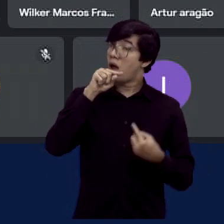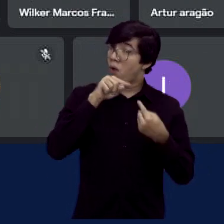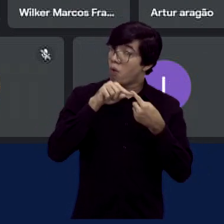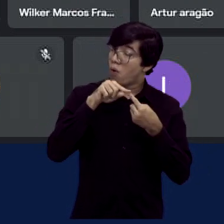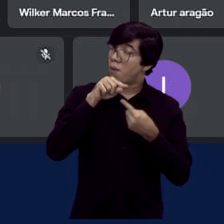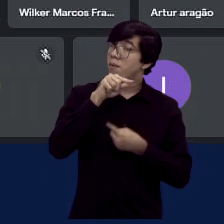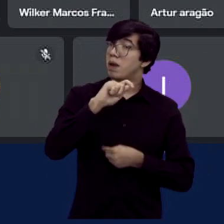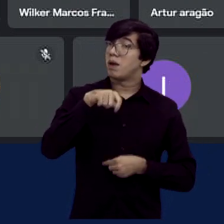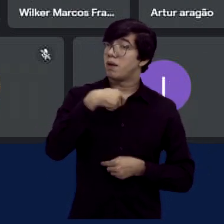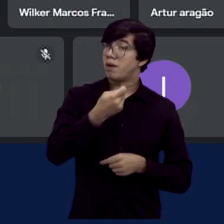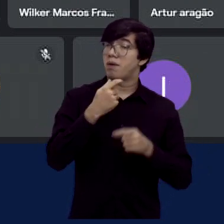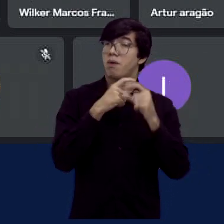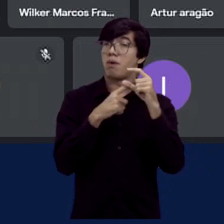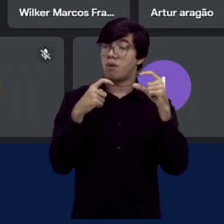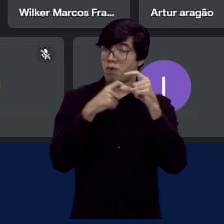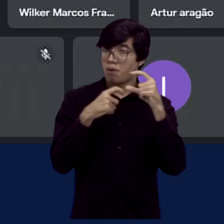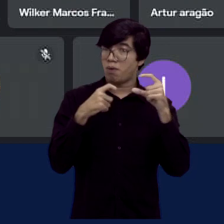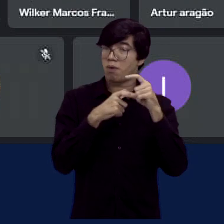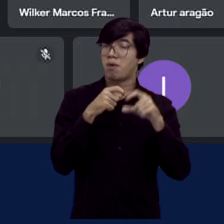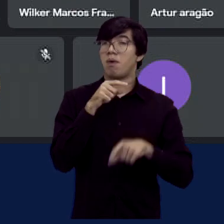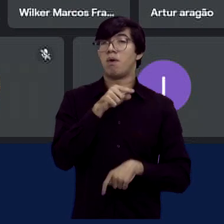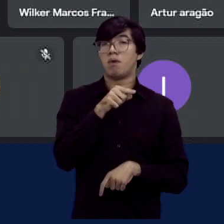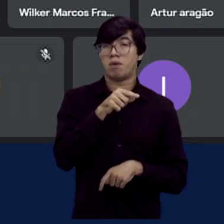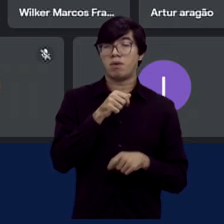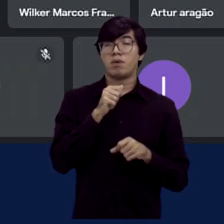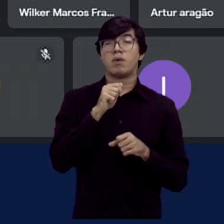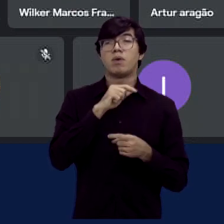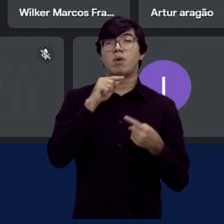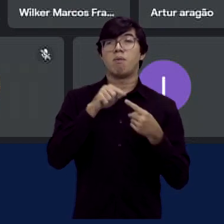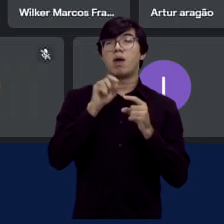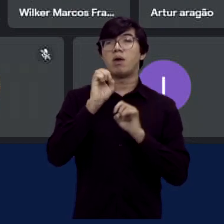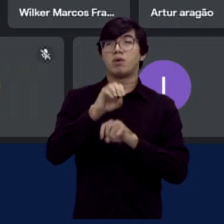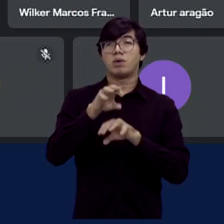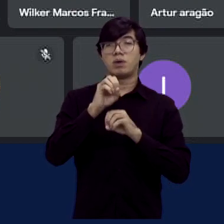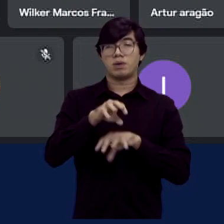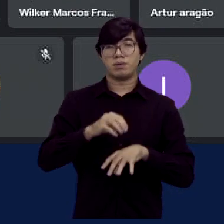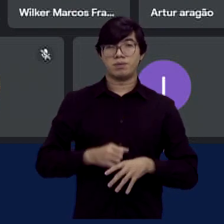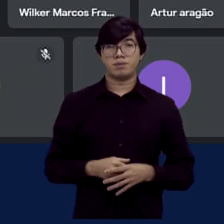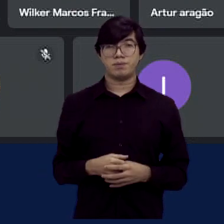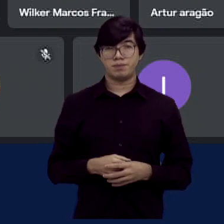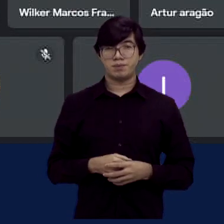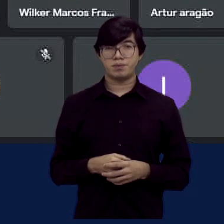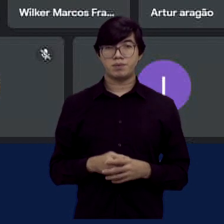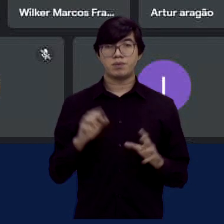para dar uma funcionalidade. Tudo bem? Próximo quadro.